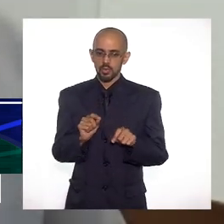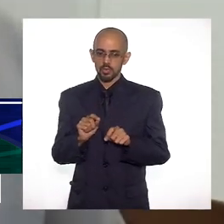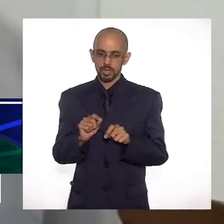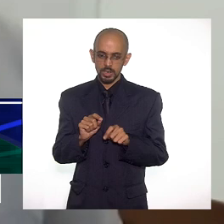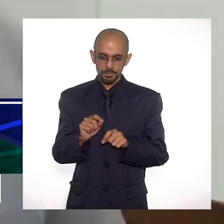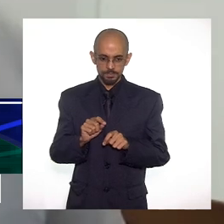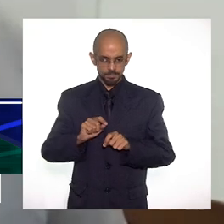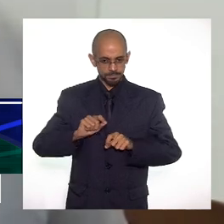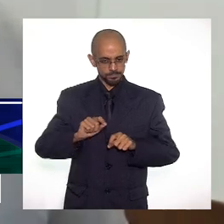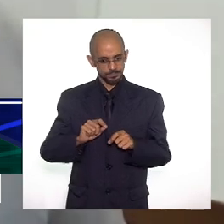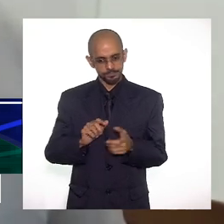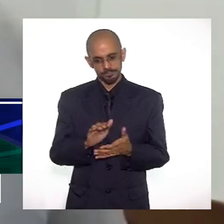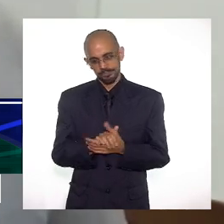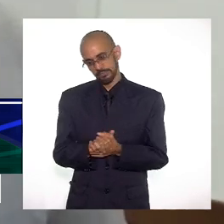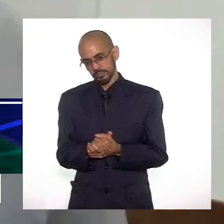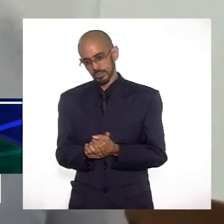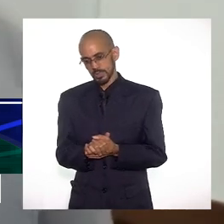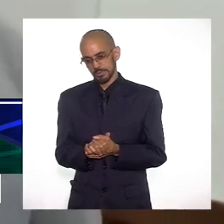uma